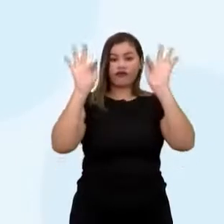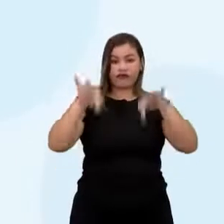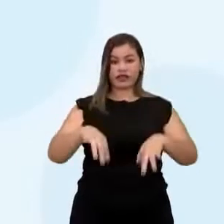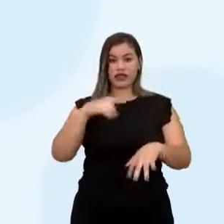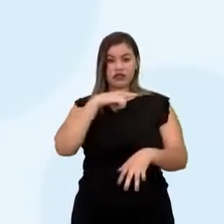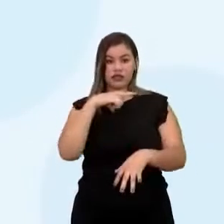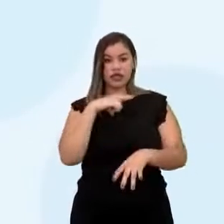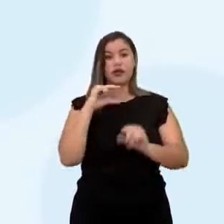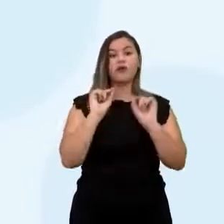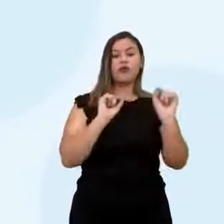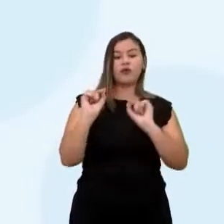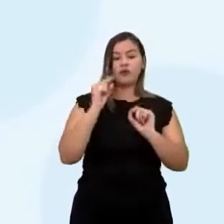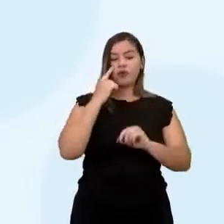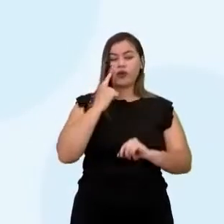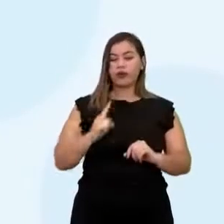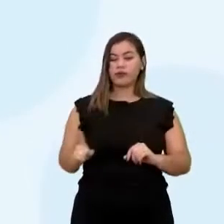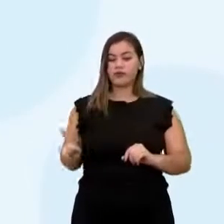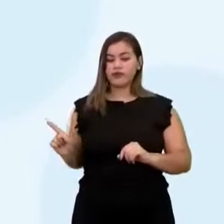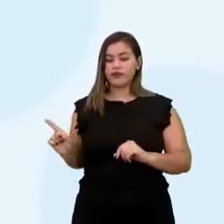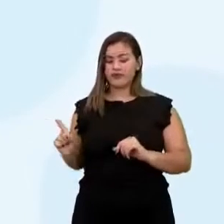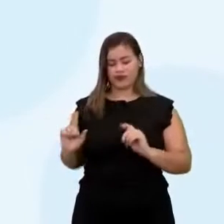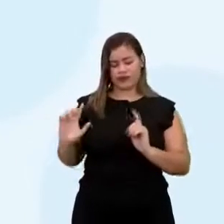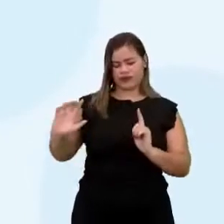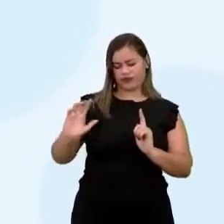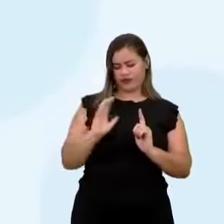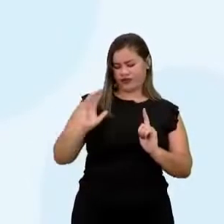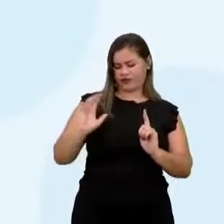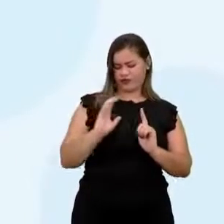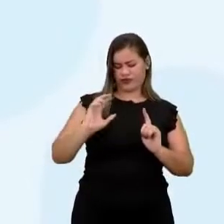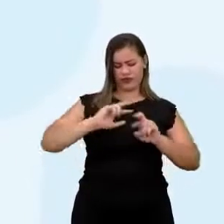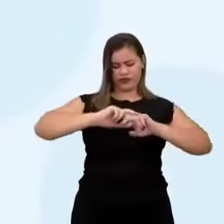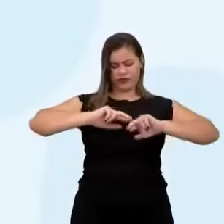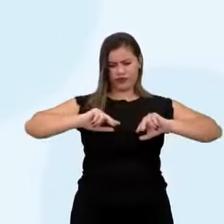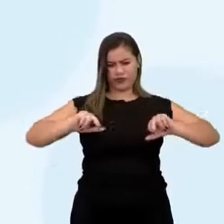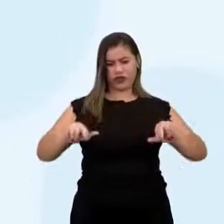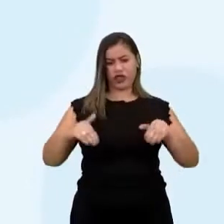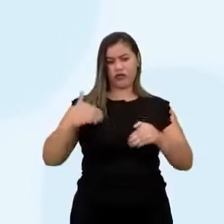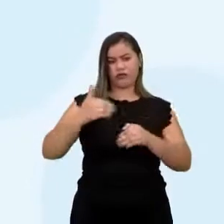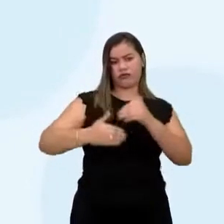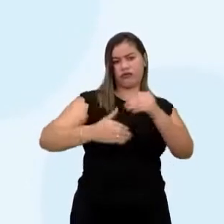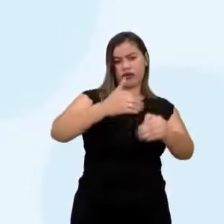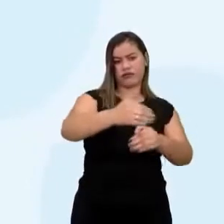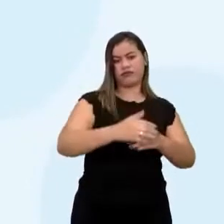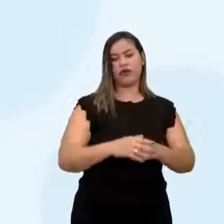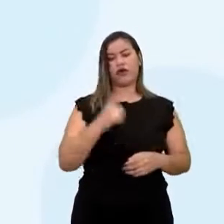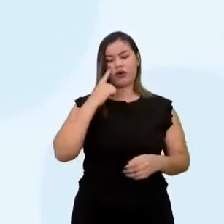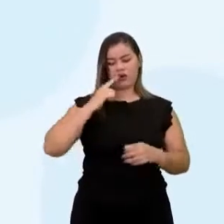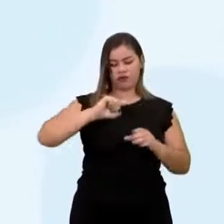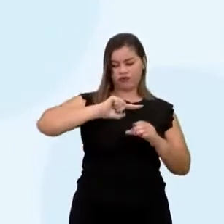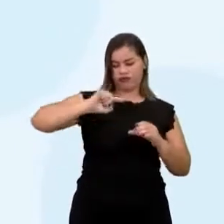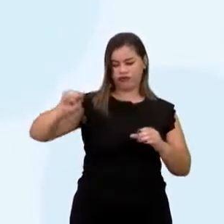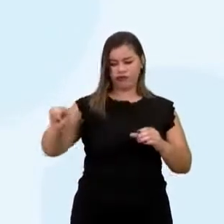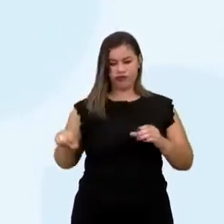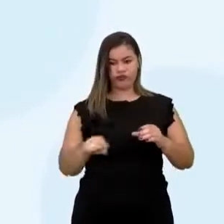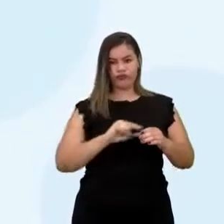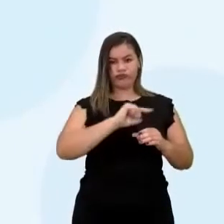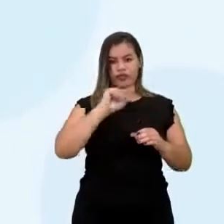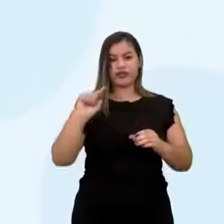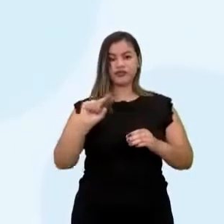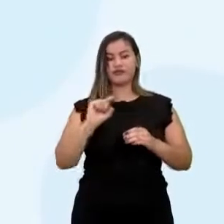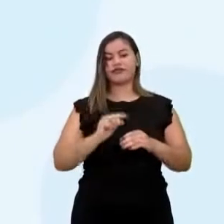ó. Influenciou nações de períodos históricos posteriores, tá? Eu vou até marcar, é a última parte